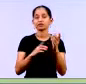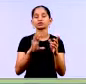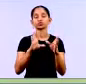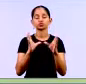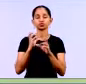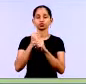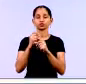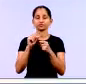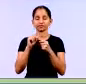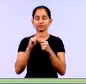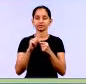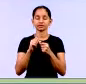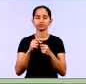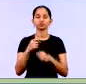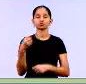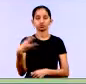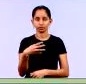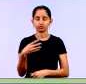custo.